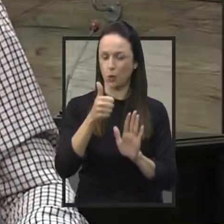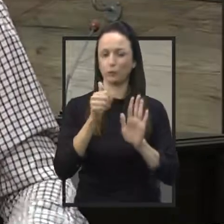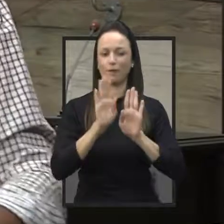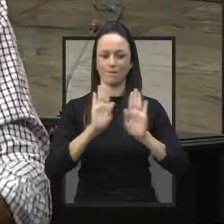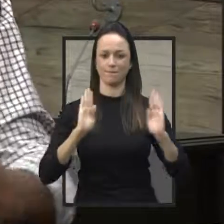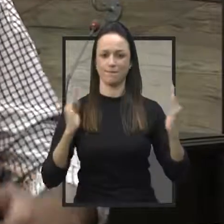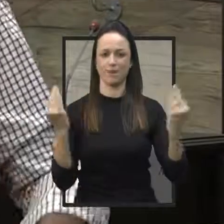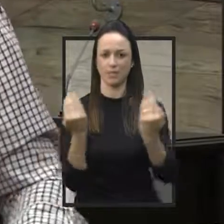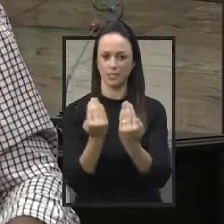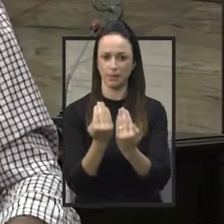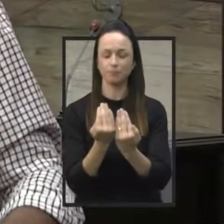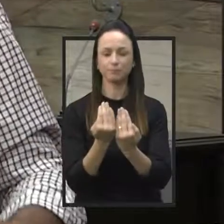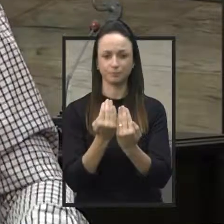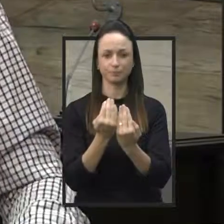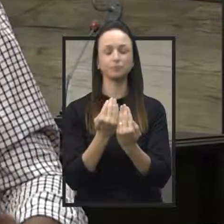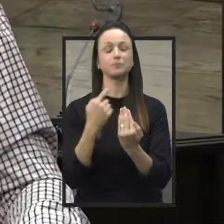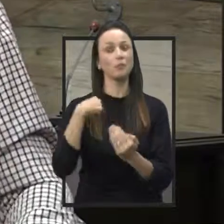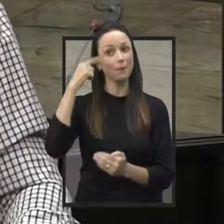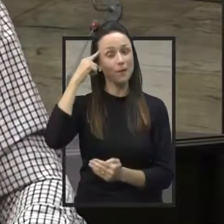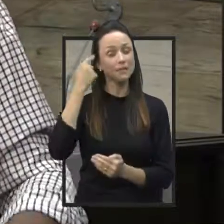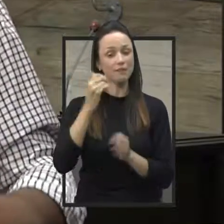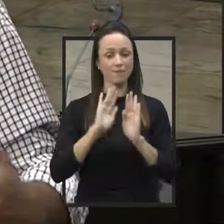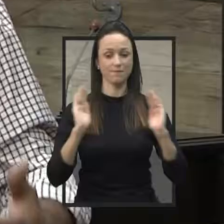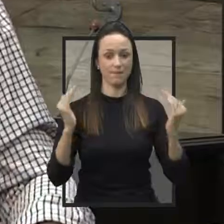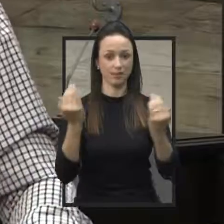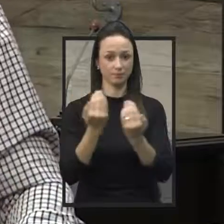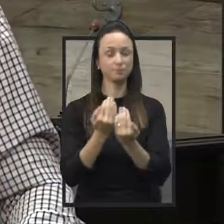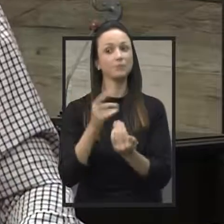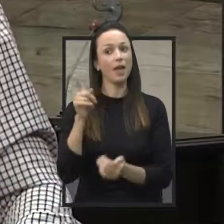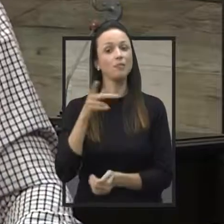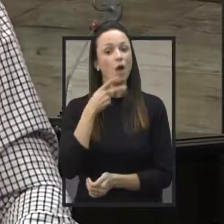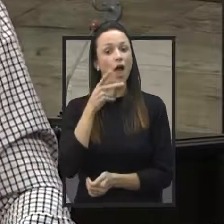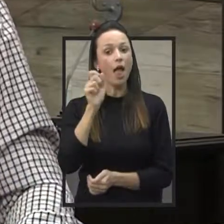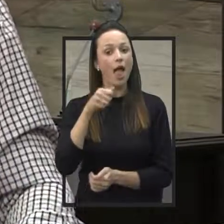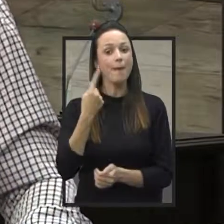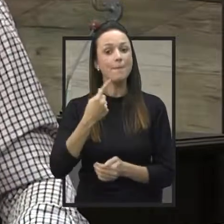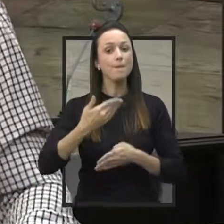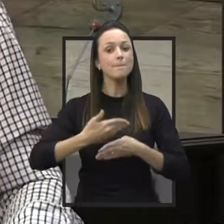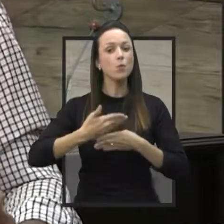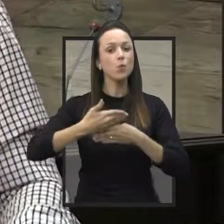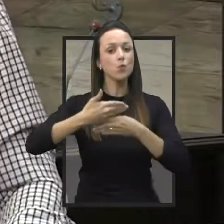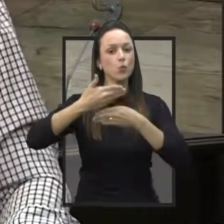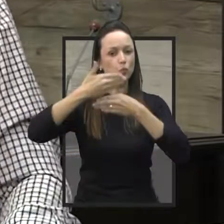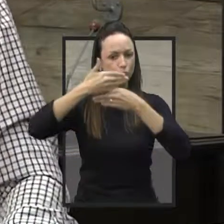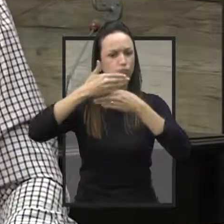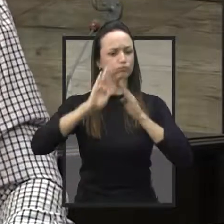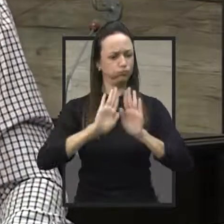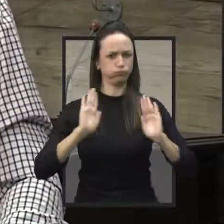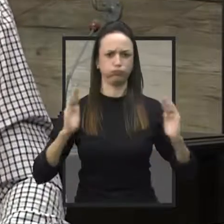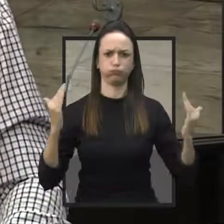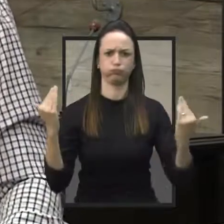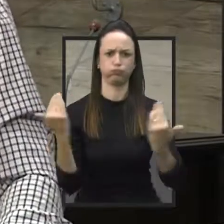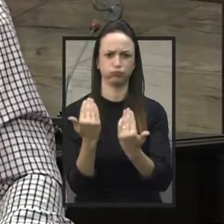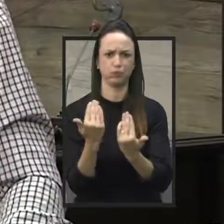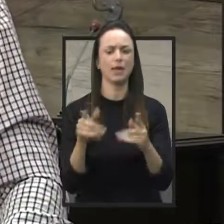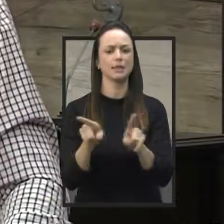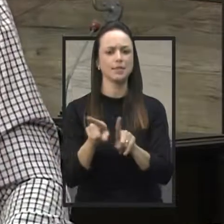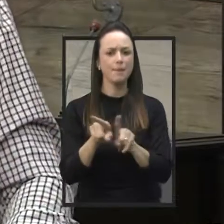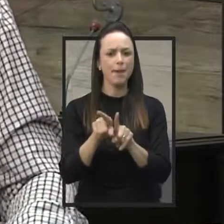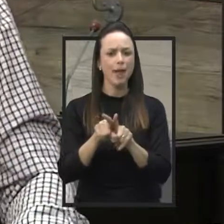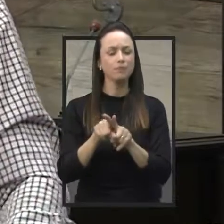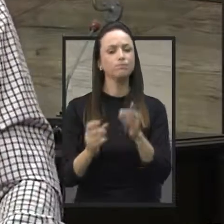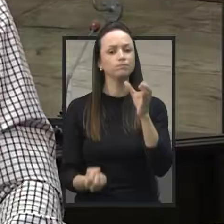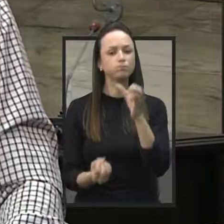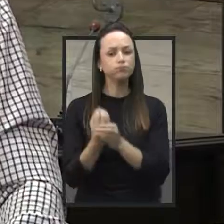pensado em cercar, e ele disse que o mais viável seria murar aquele espaço e criar ali a possibilidade